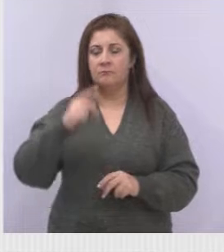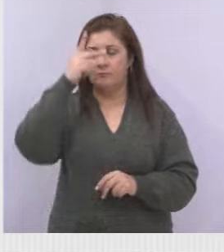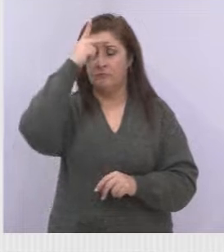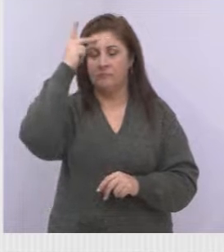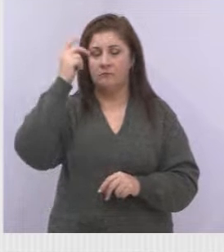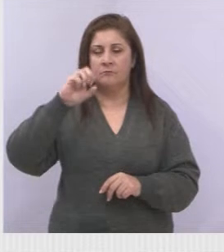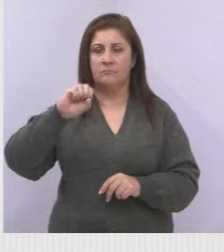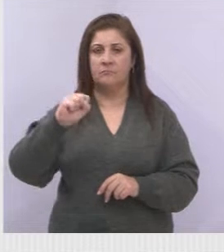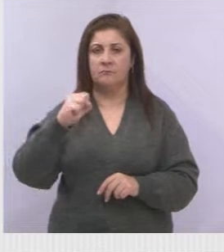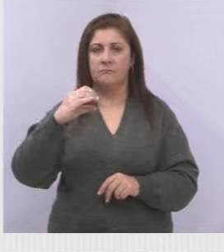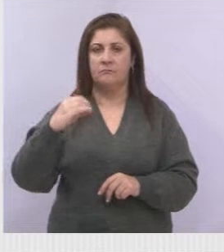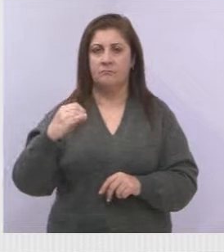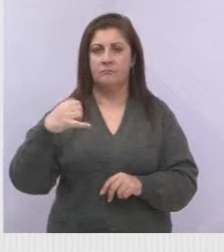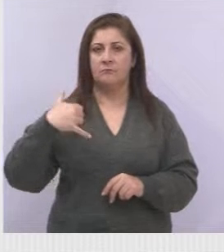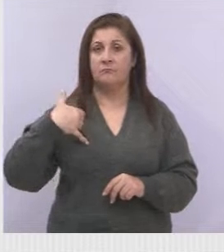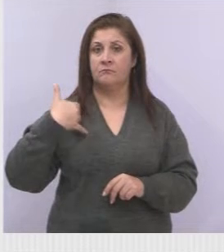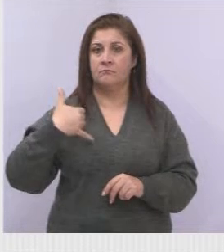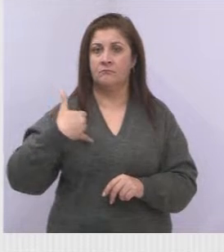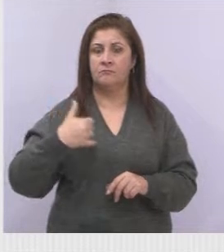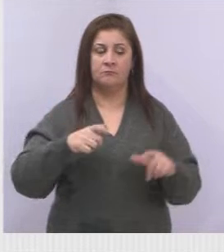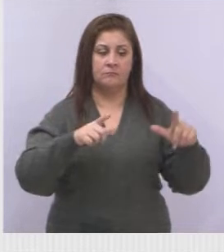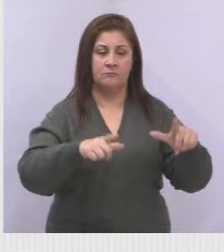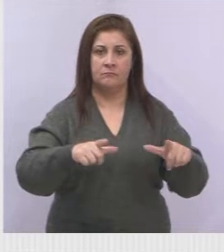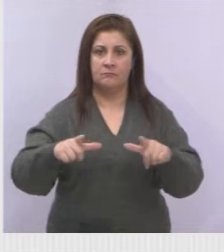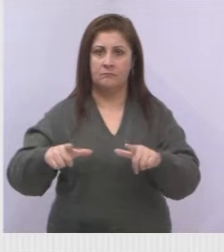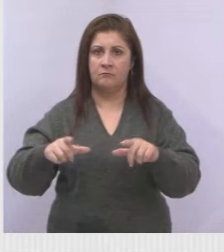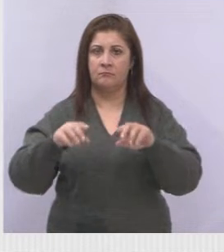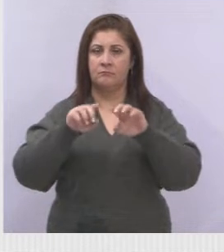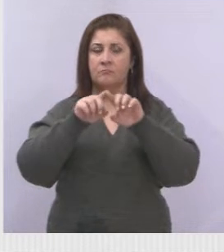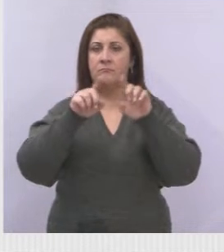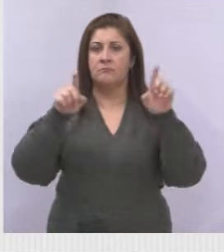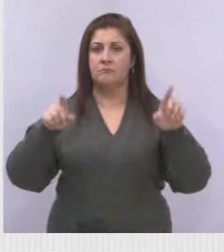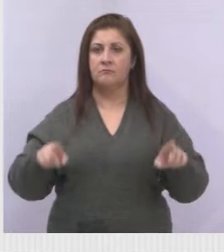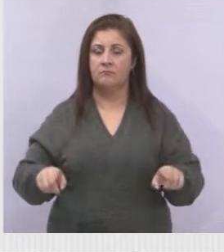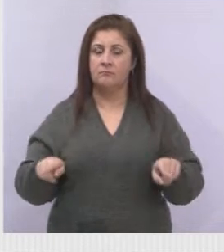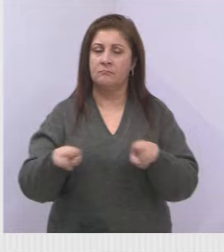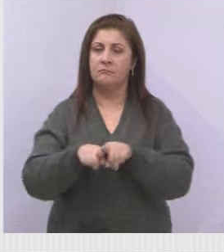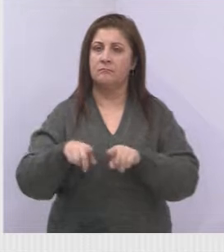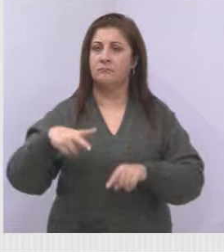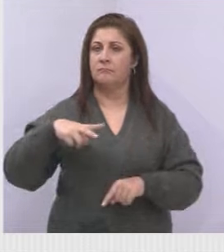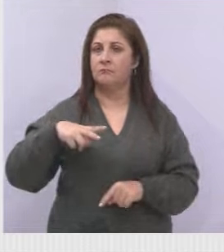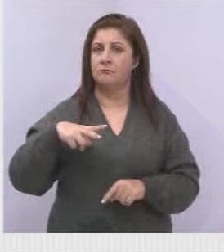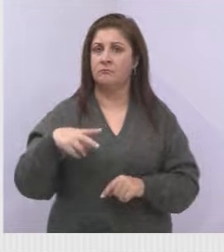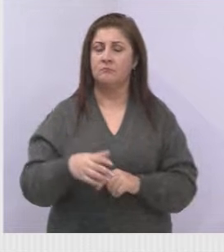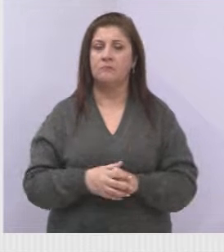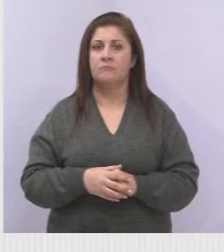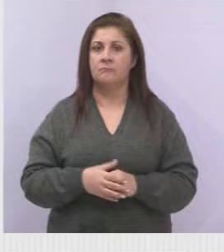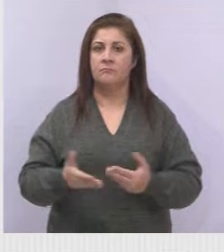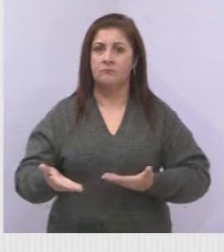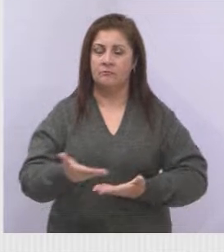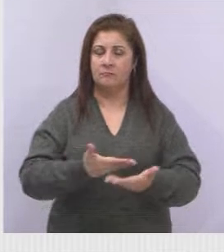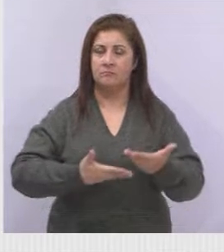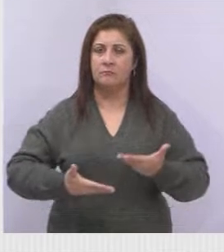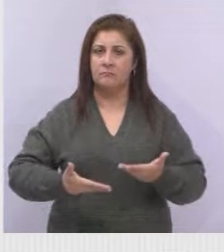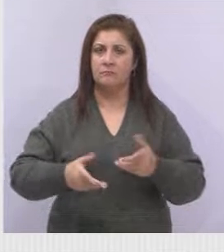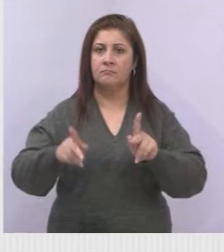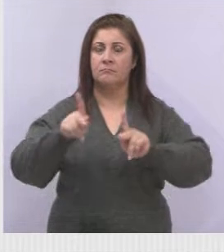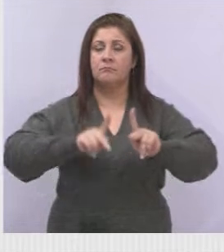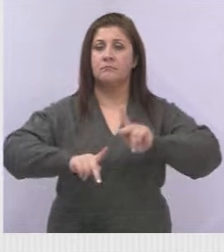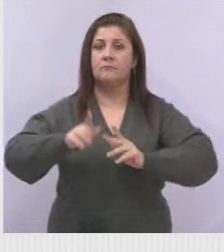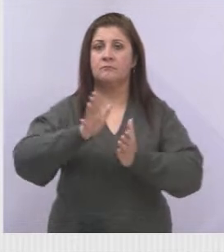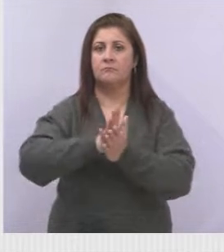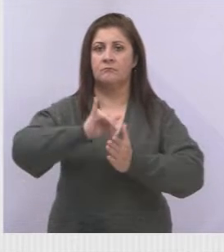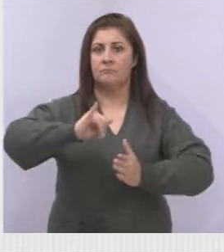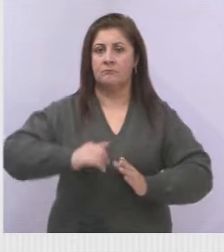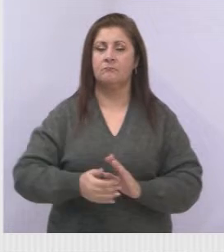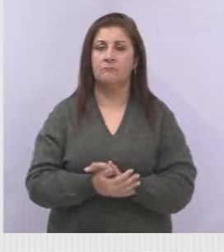octogenários em estabelecimentos públicos e privados que prestam serviço à população